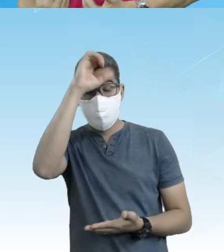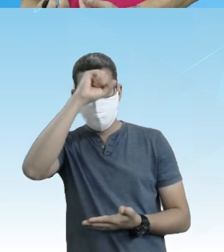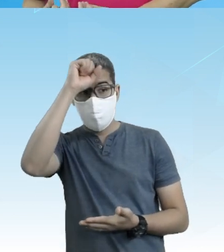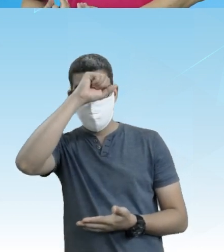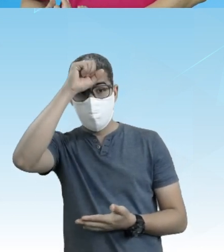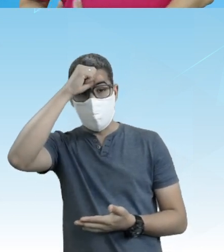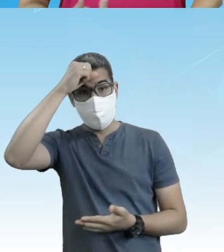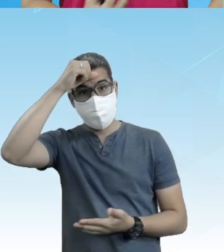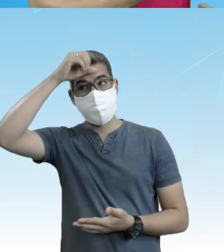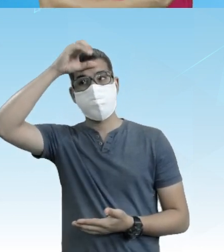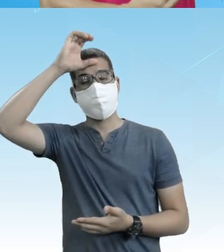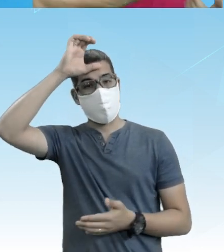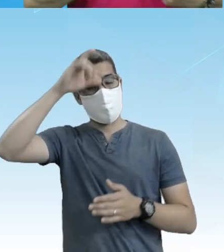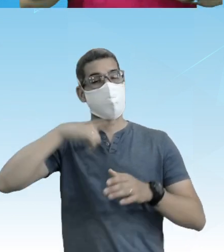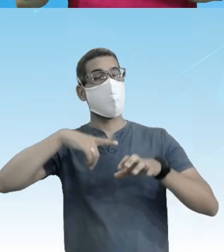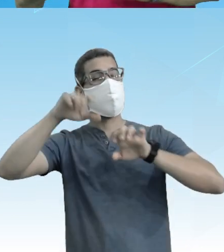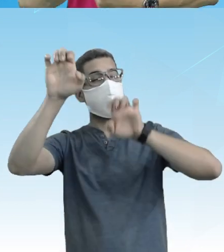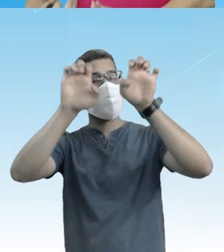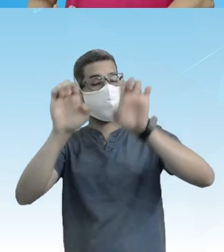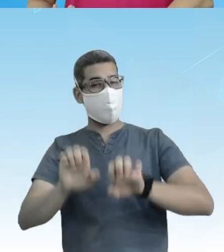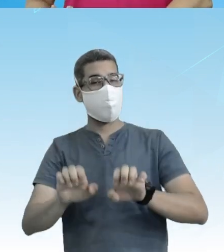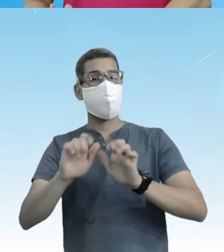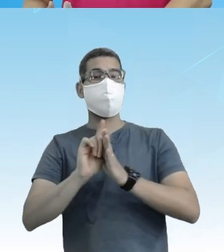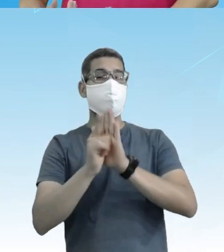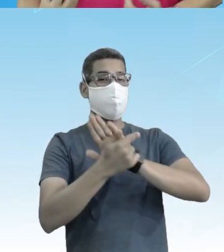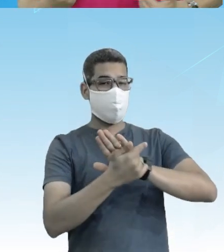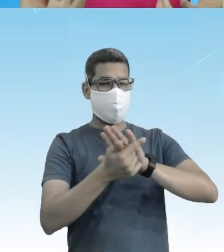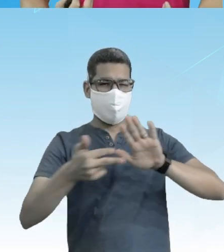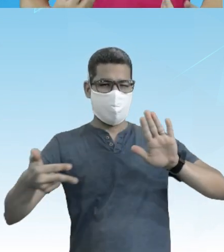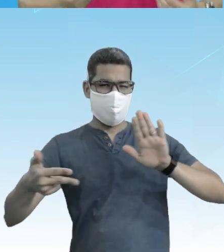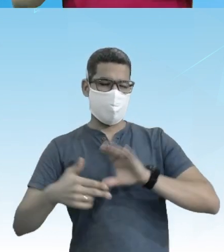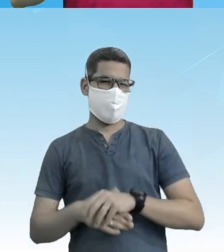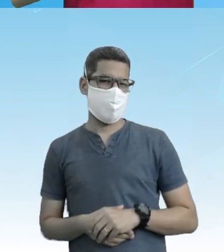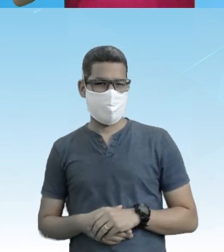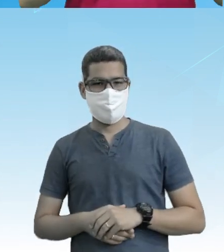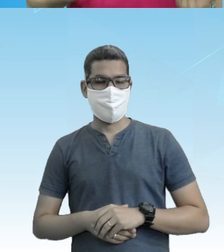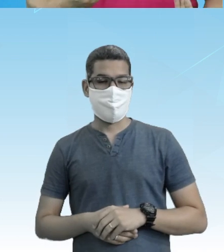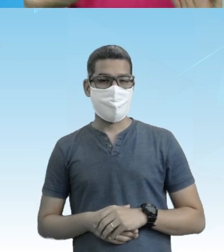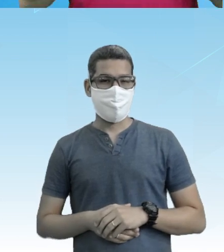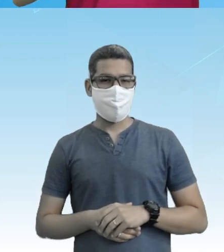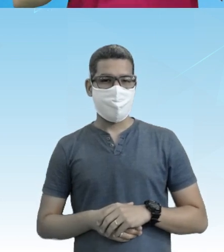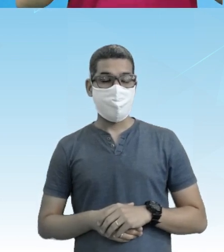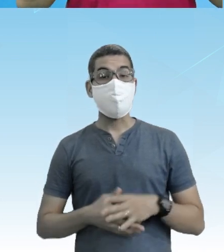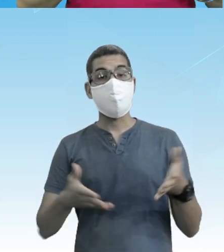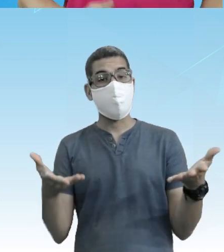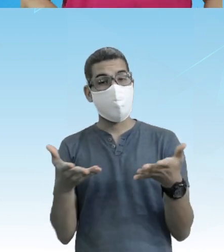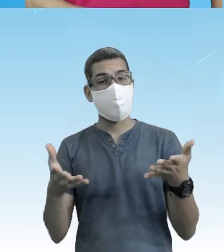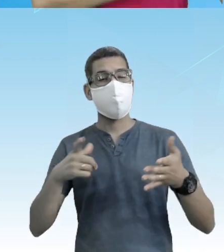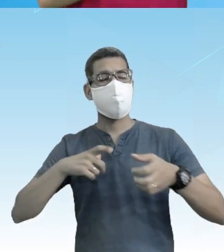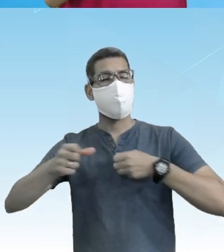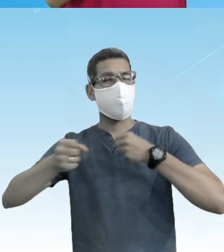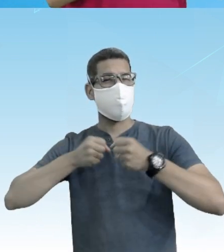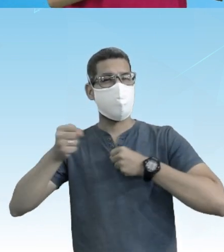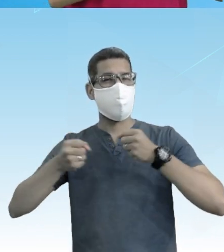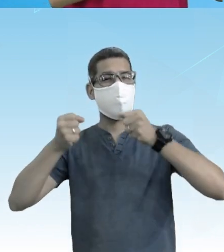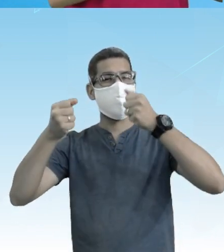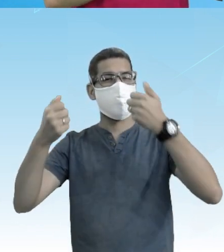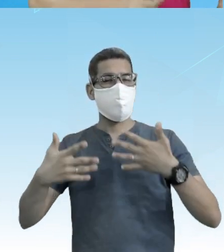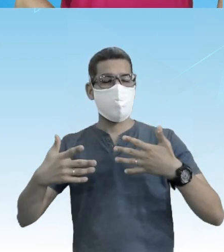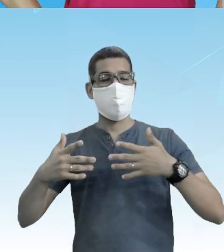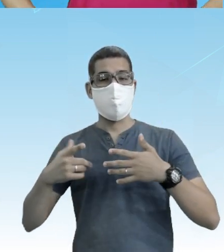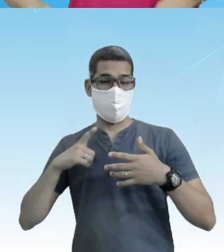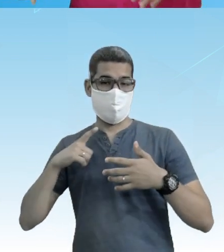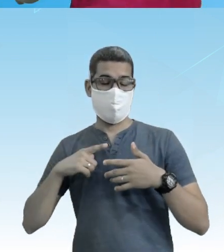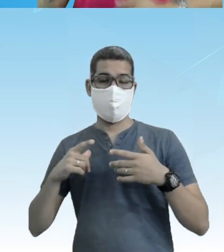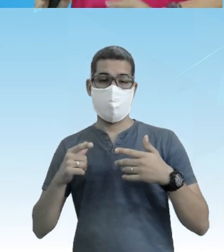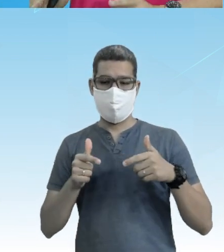sobre estruturas de determinados gêneros. Então, hoje, justamente, estamos debatendo sobre